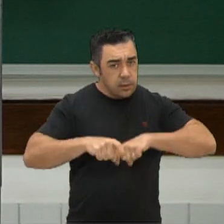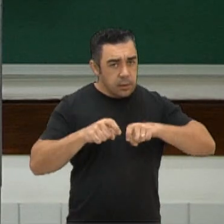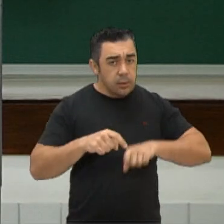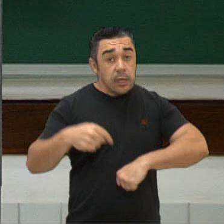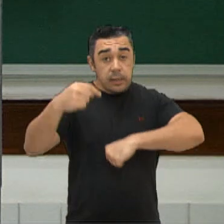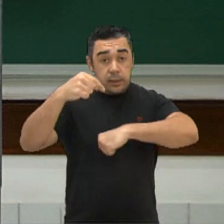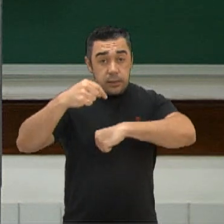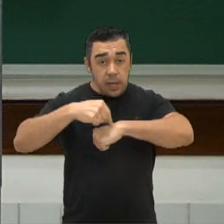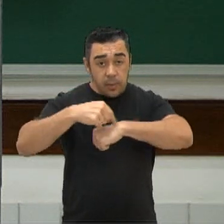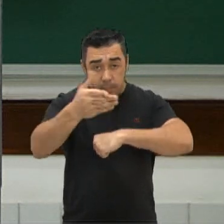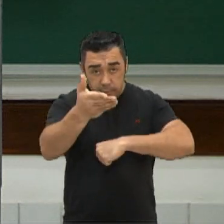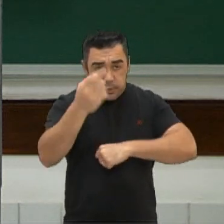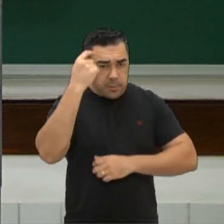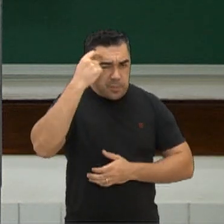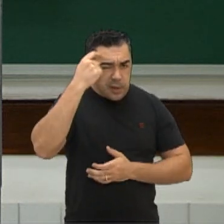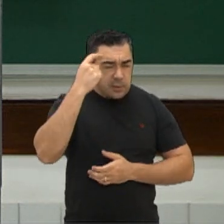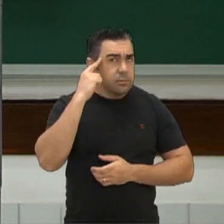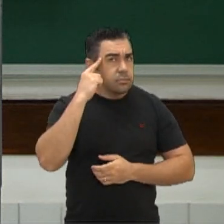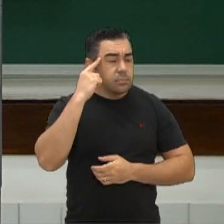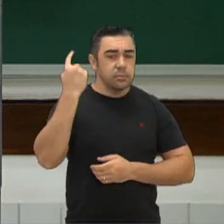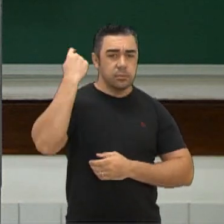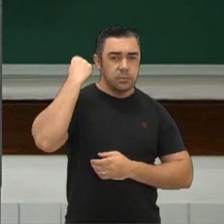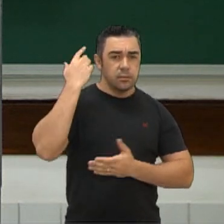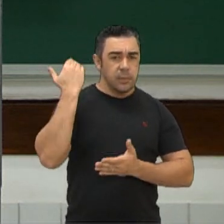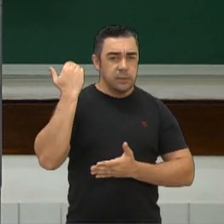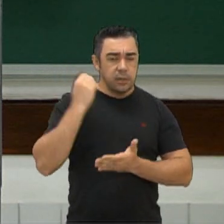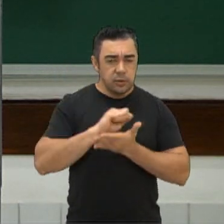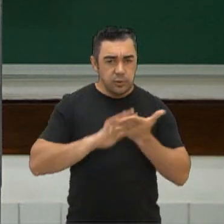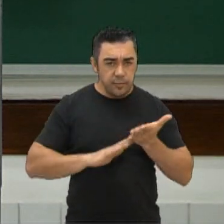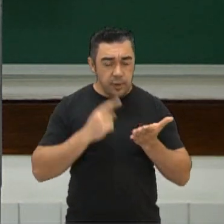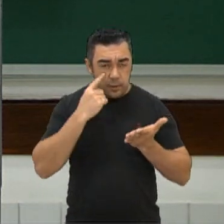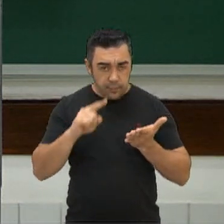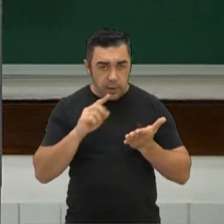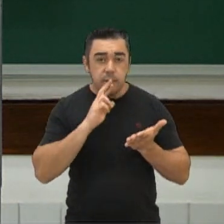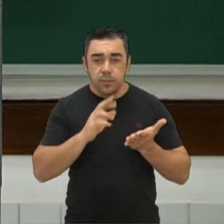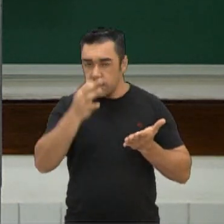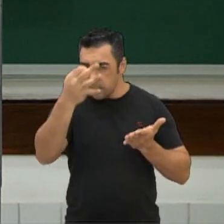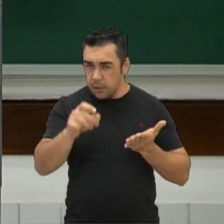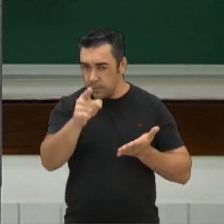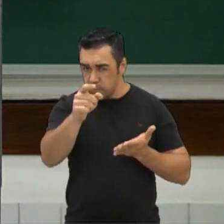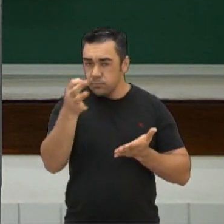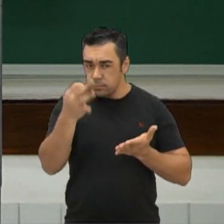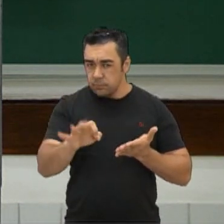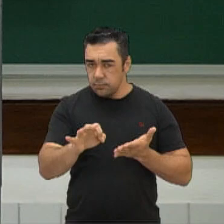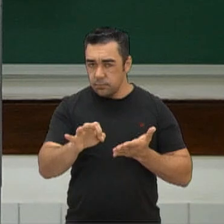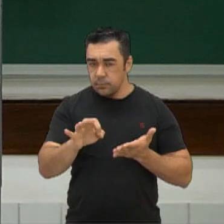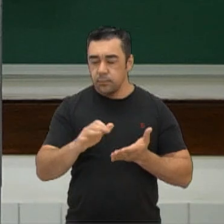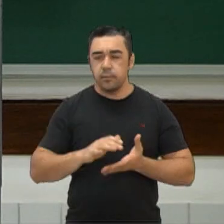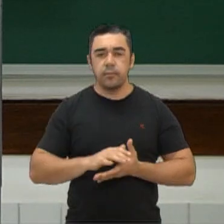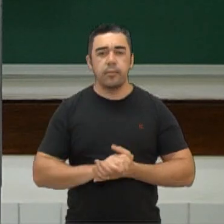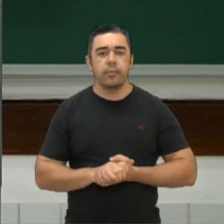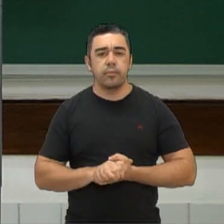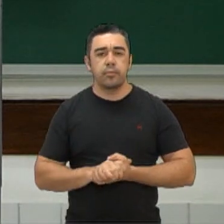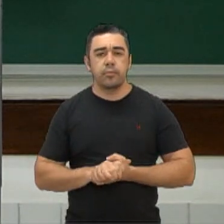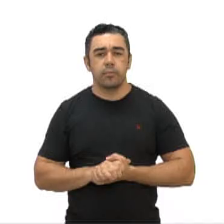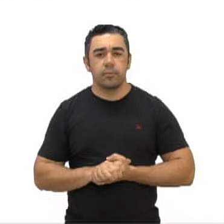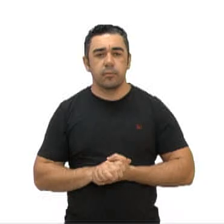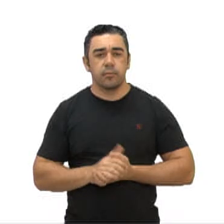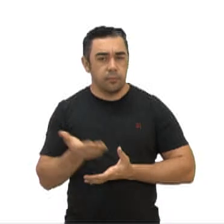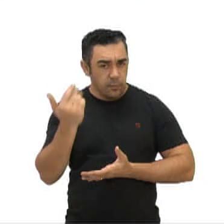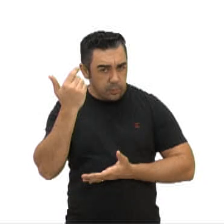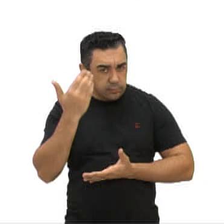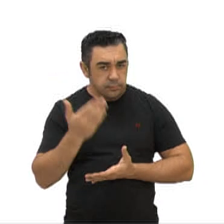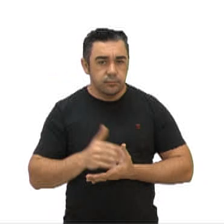vou dar um tempinho, pensem, retomem os exercícios, retomem os conteúdos e eu tenho certeza que você consegue responder essa questão junto comigo.